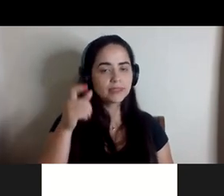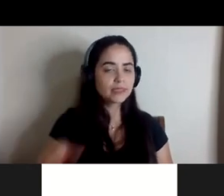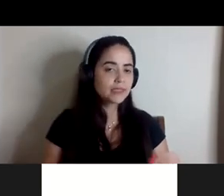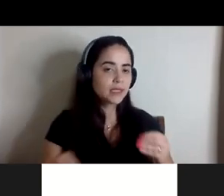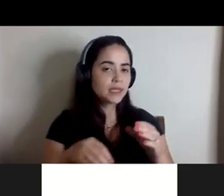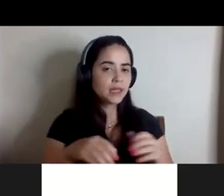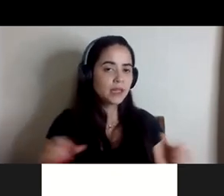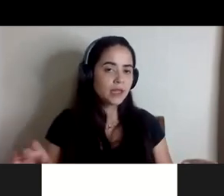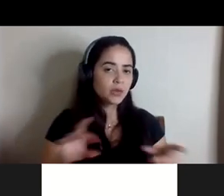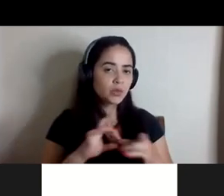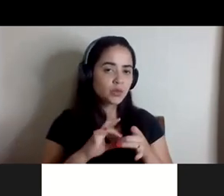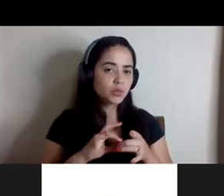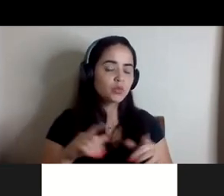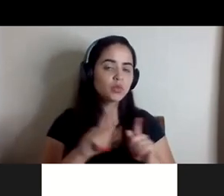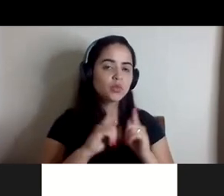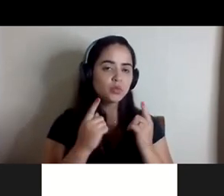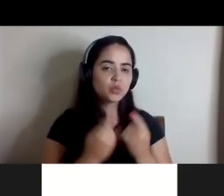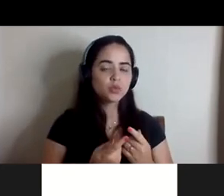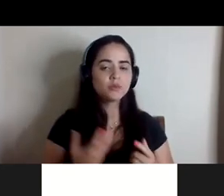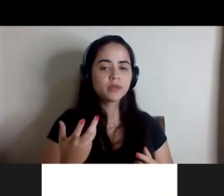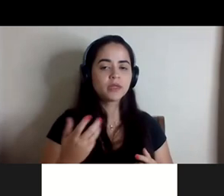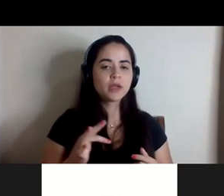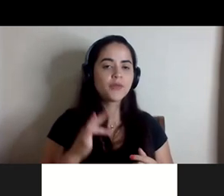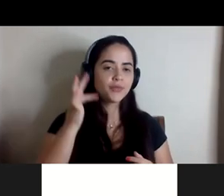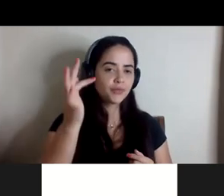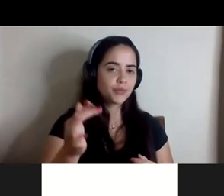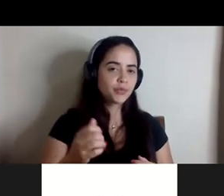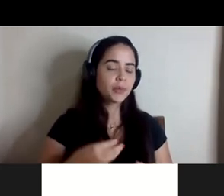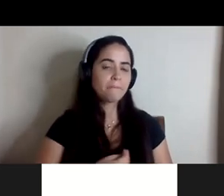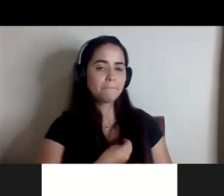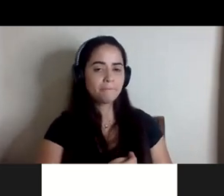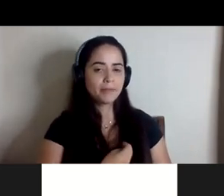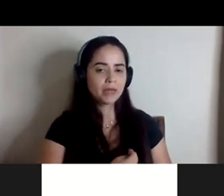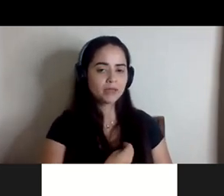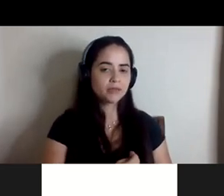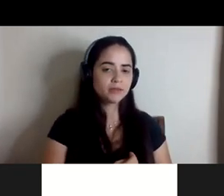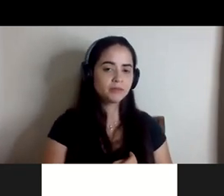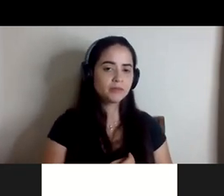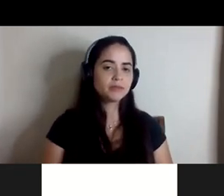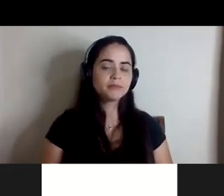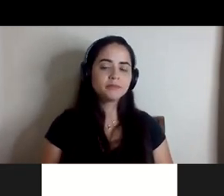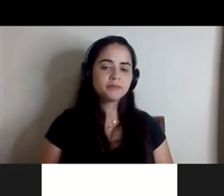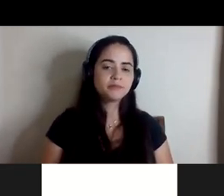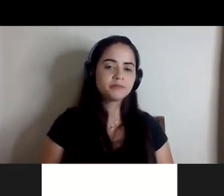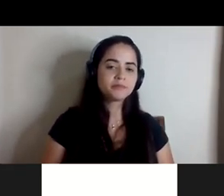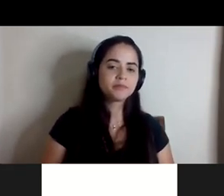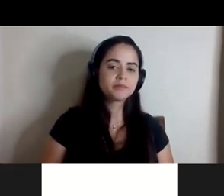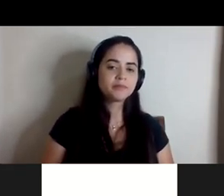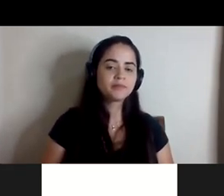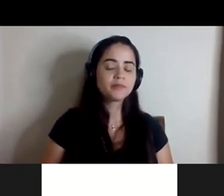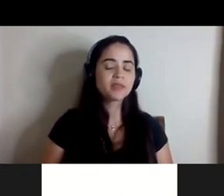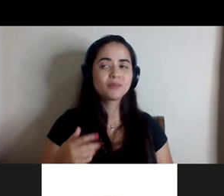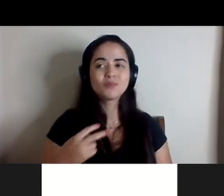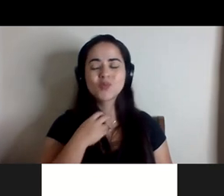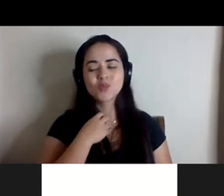integrar esse grupo, e espero em breve poder participar, não sendo possível